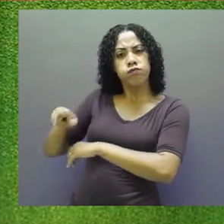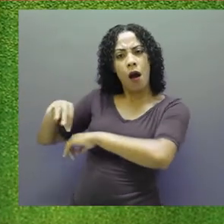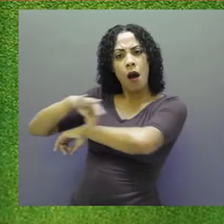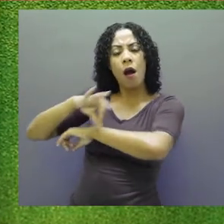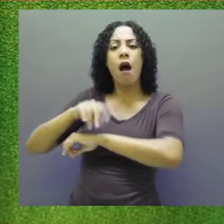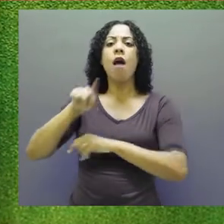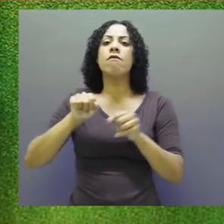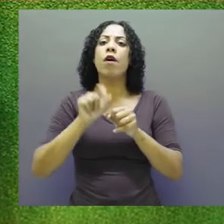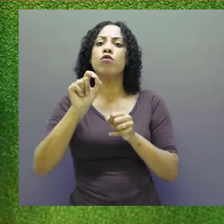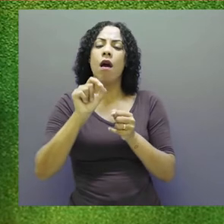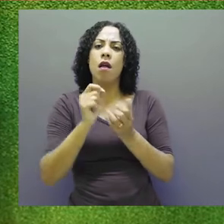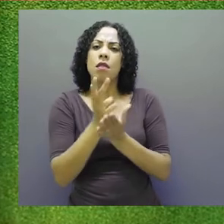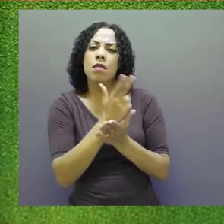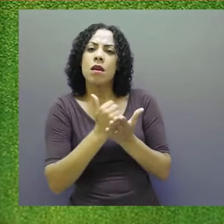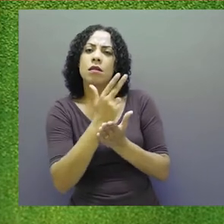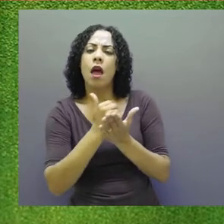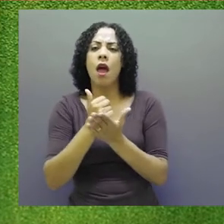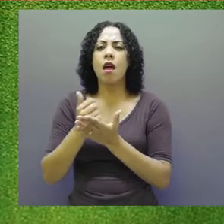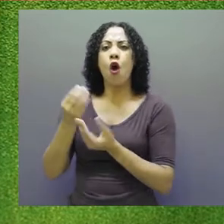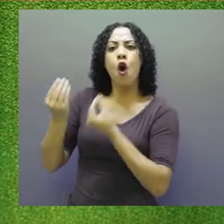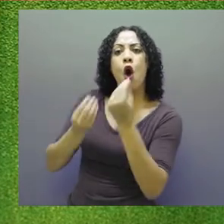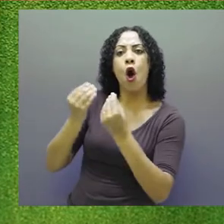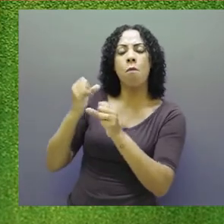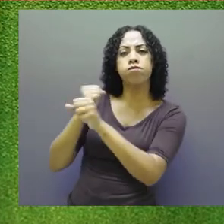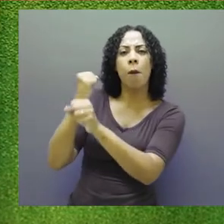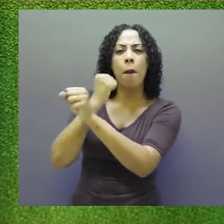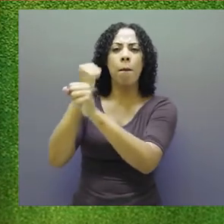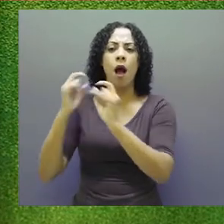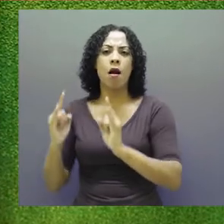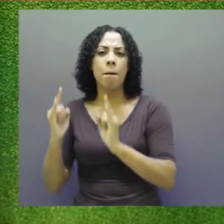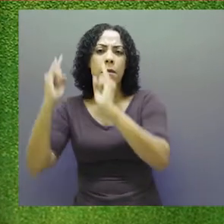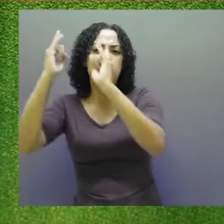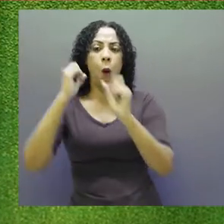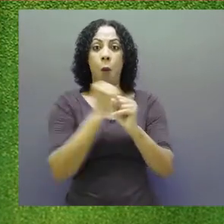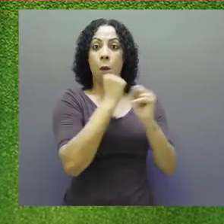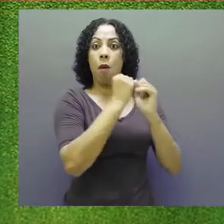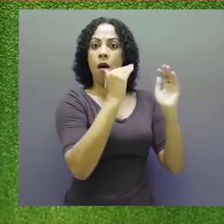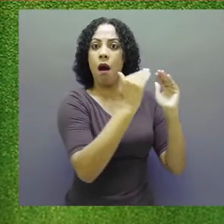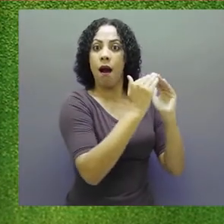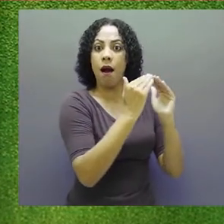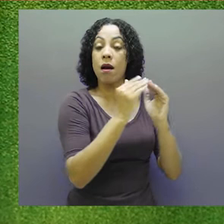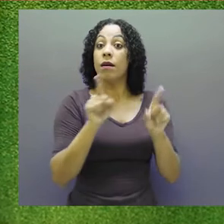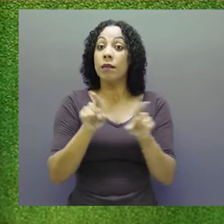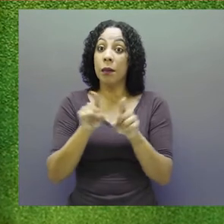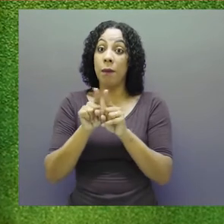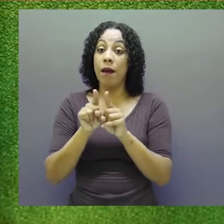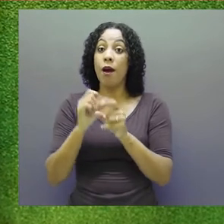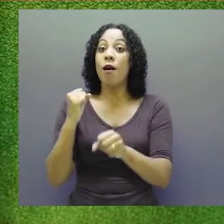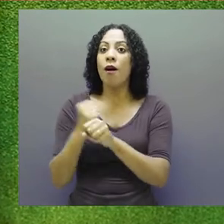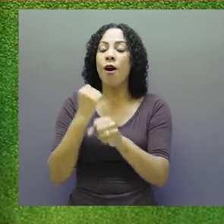fazem projetos, desenhos. Dizem para a gente como construir um prédio, uma casa e até um